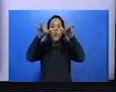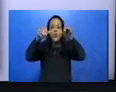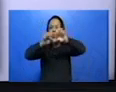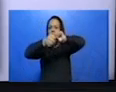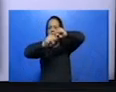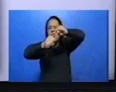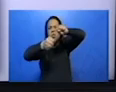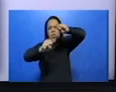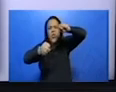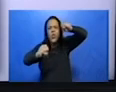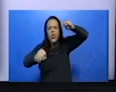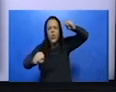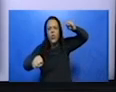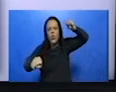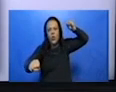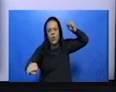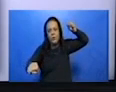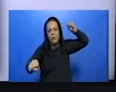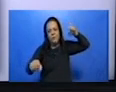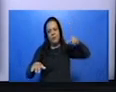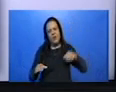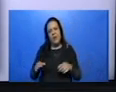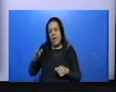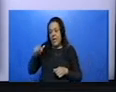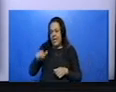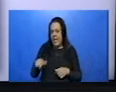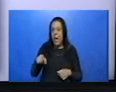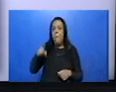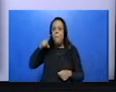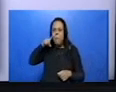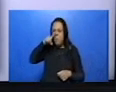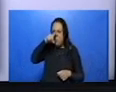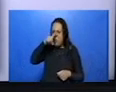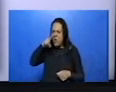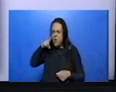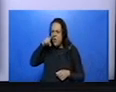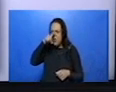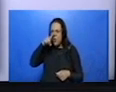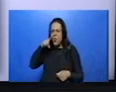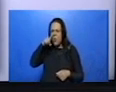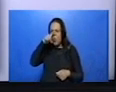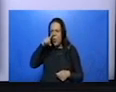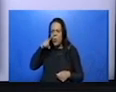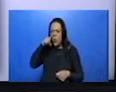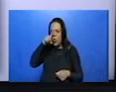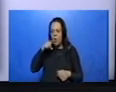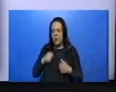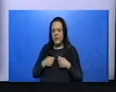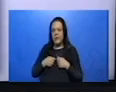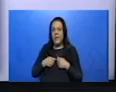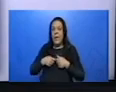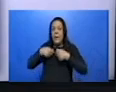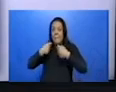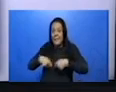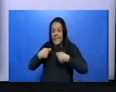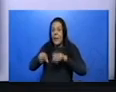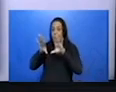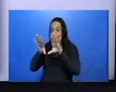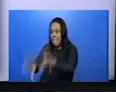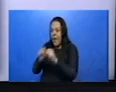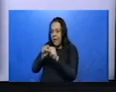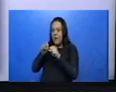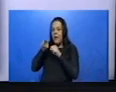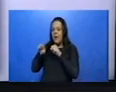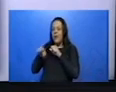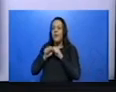grande. Narval ou não, concluiu-se que ele era perigoso, sendo necessária a sua captura. Então,